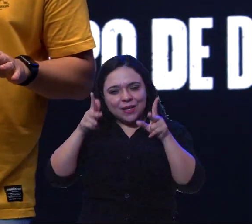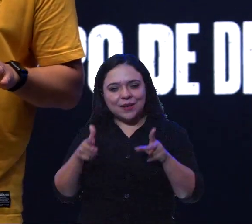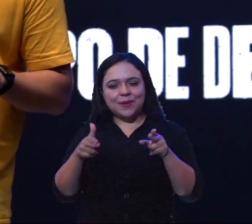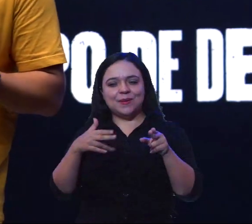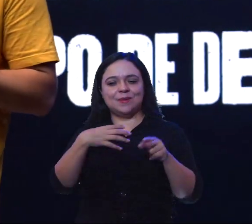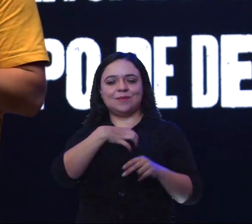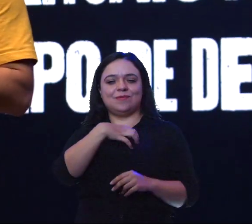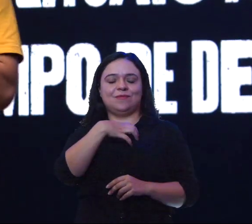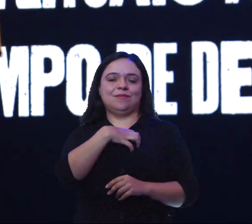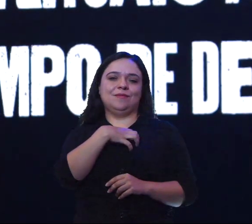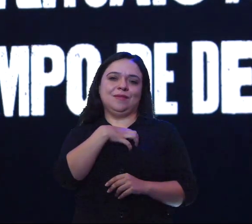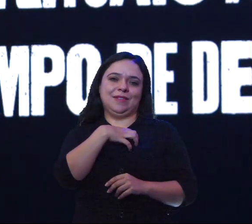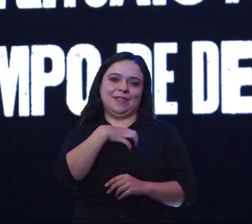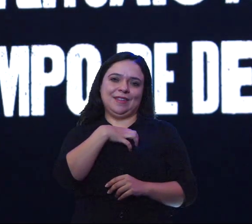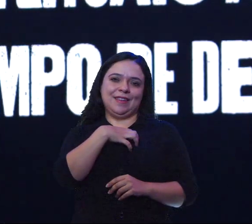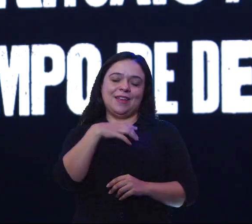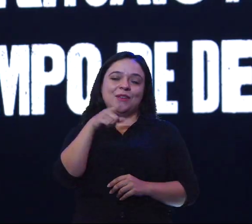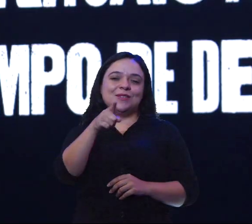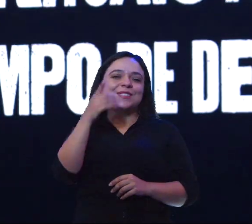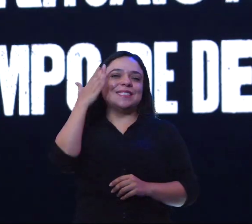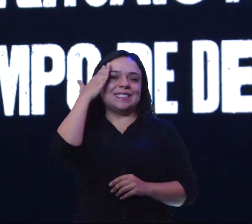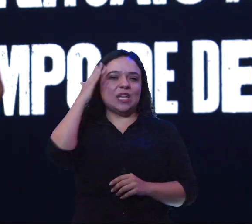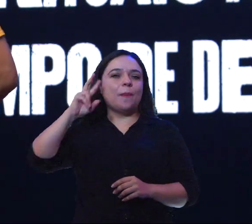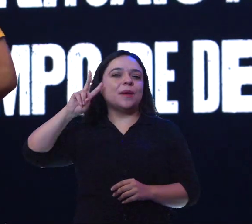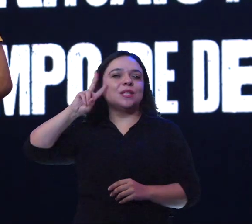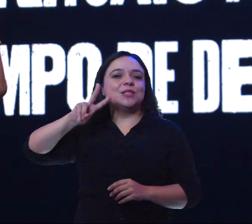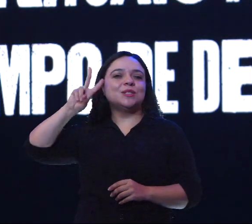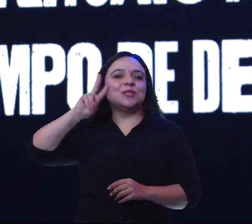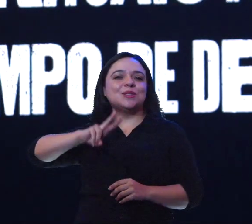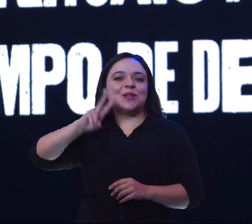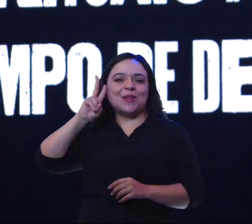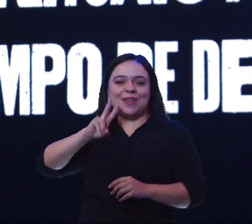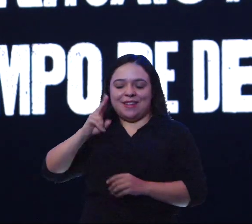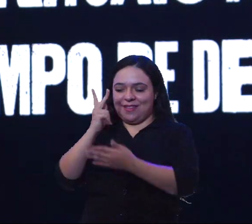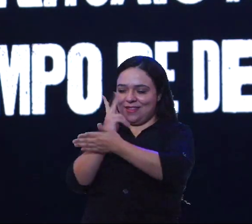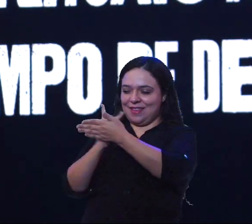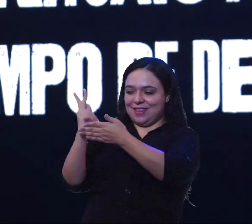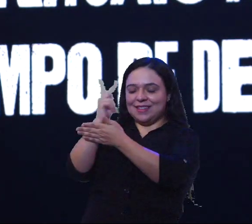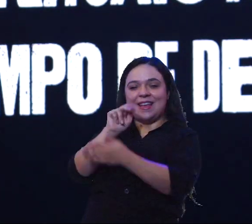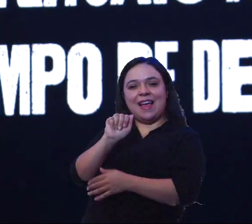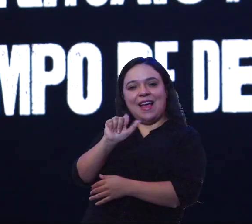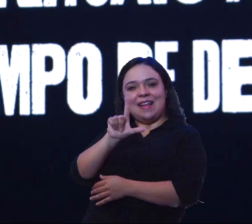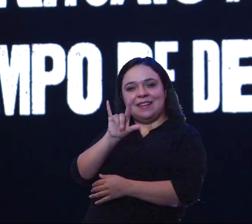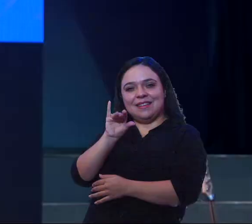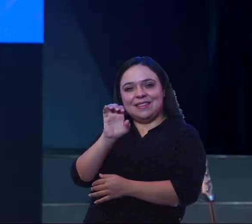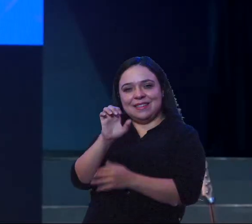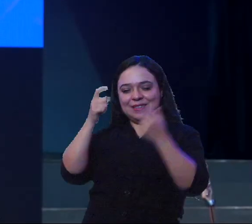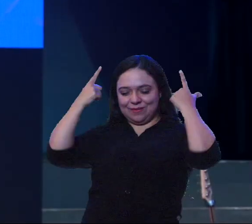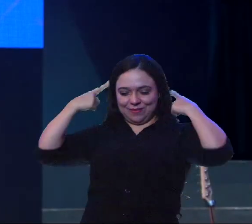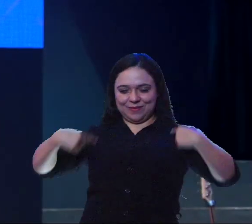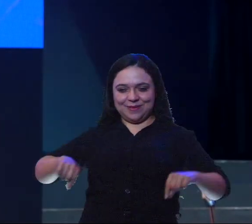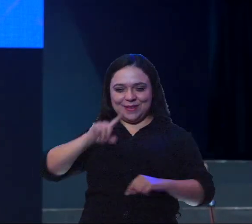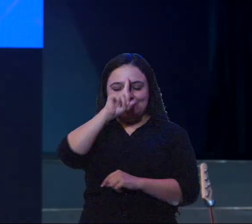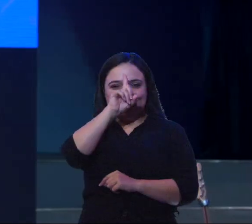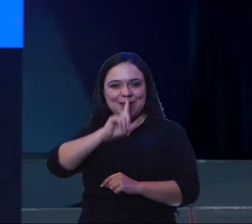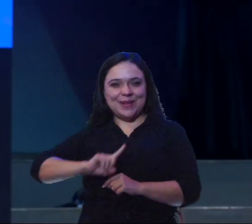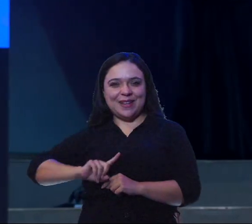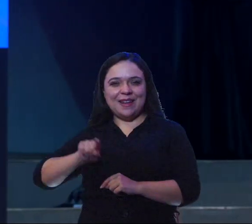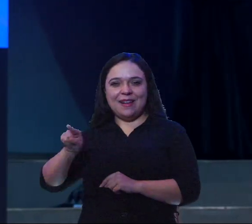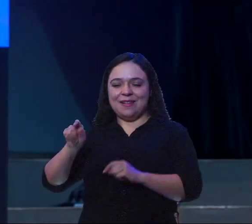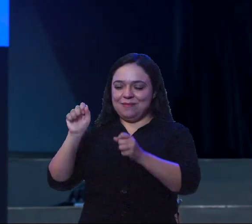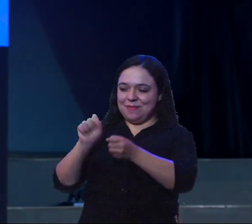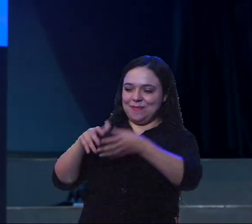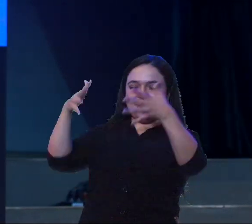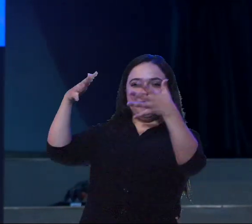como o coelho na história da Alice no País das Maravilhas. Você lembra dessa história? Ou do desenho talvez, ou do filme que tem por aí